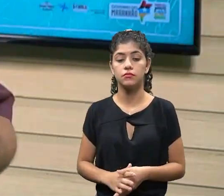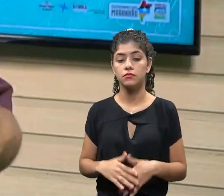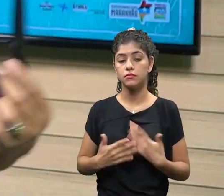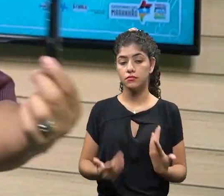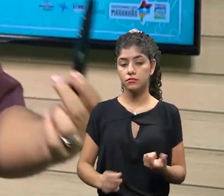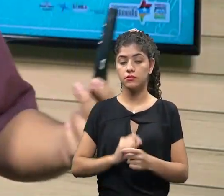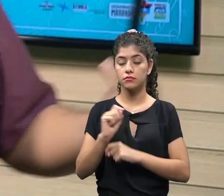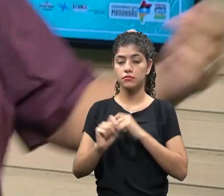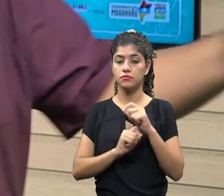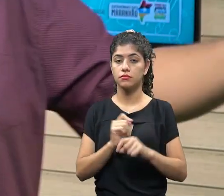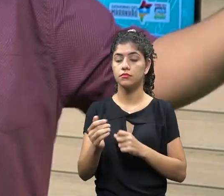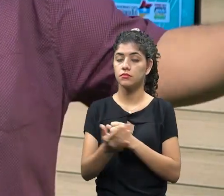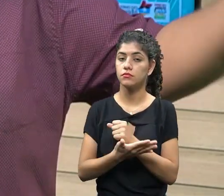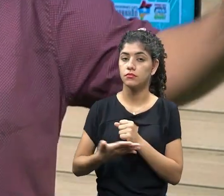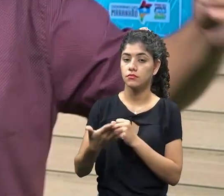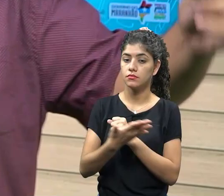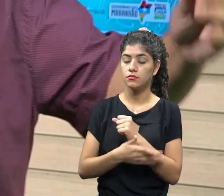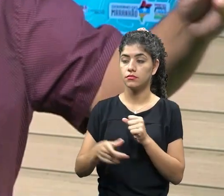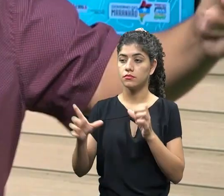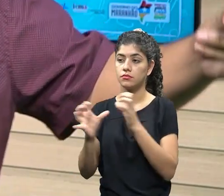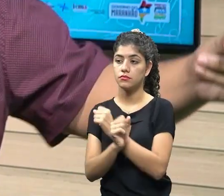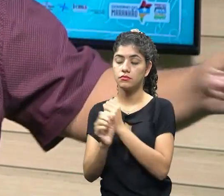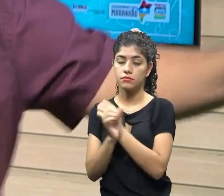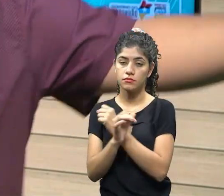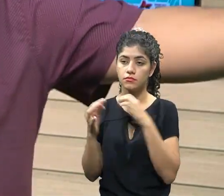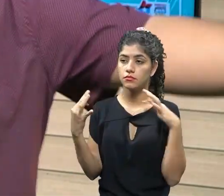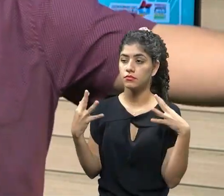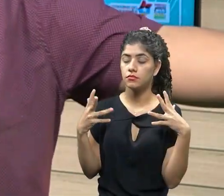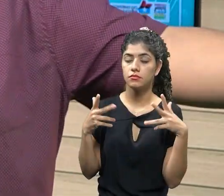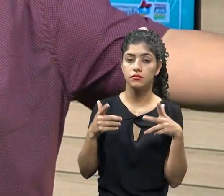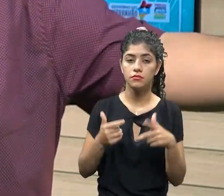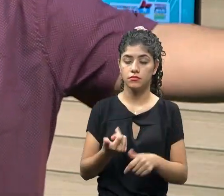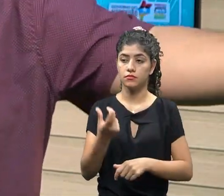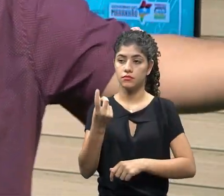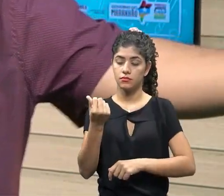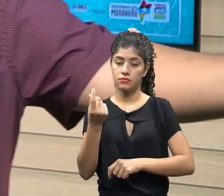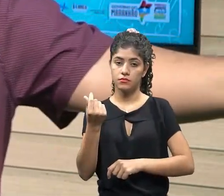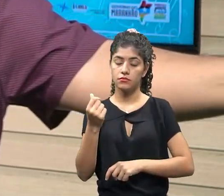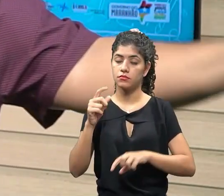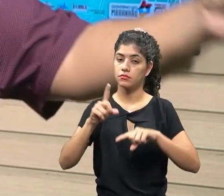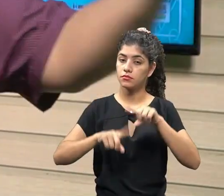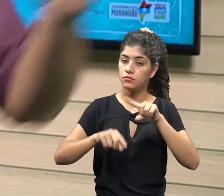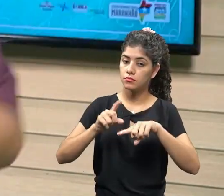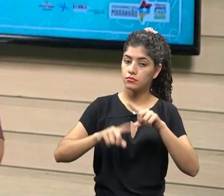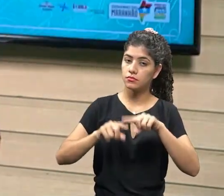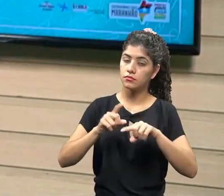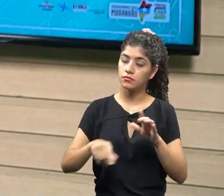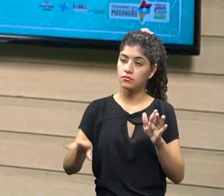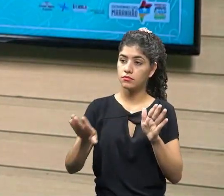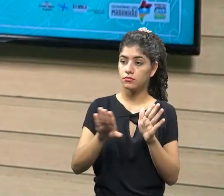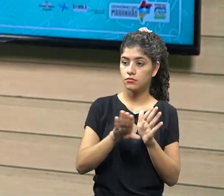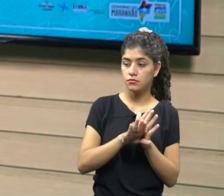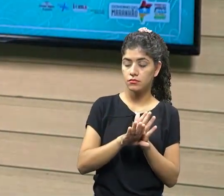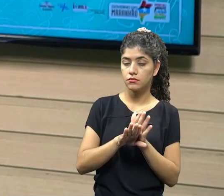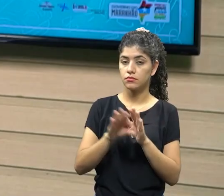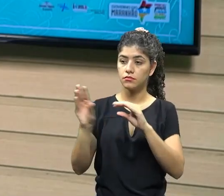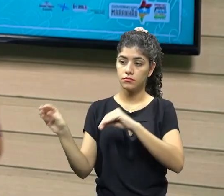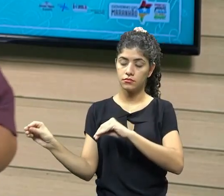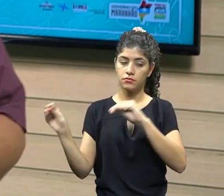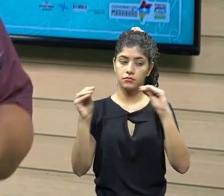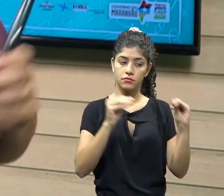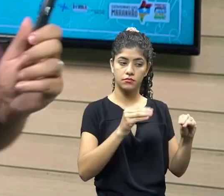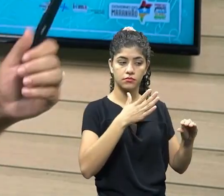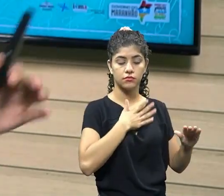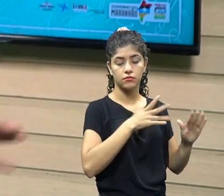baseado nisso, eu vou calcular todos os custos financeiros para que esse produto saia de lá e chegue à minha